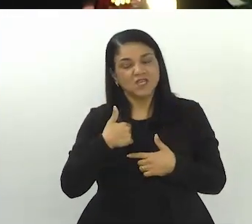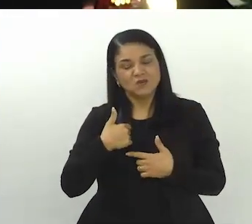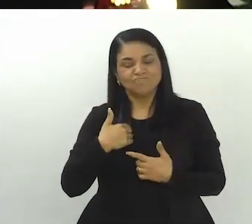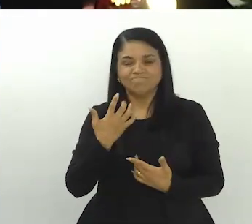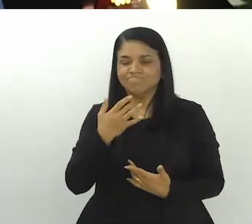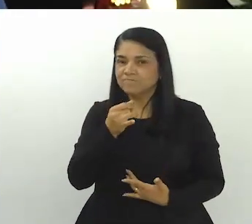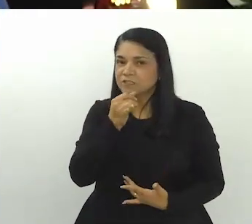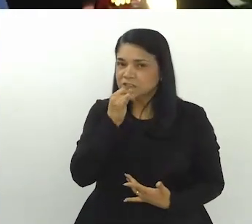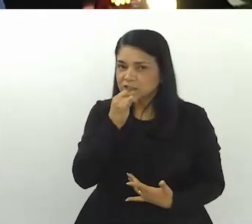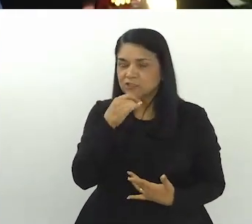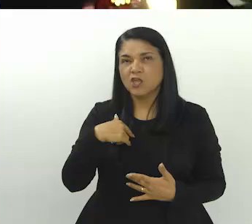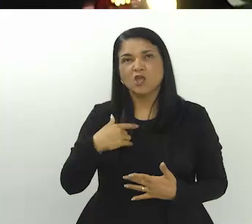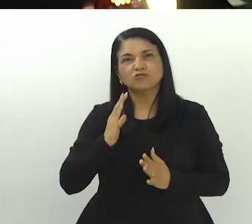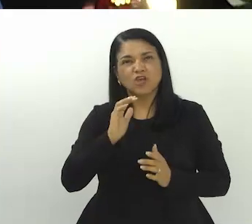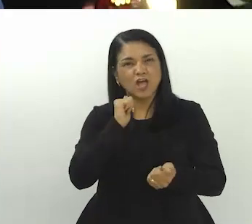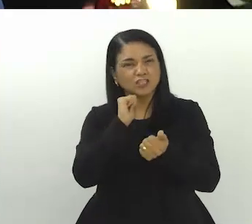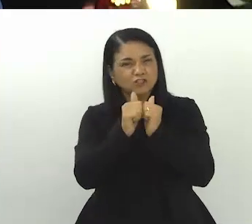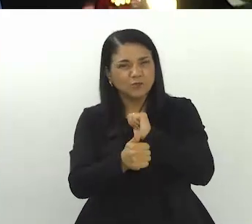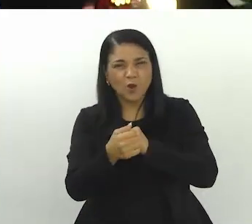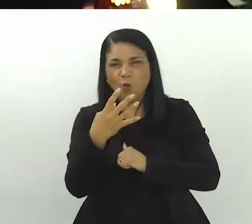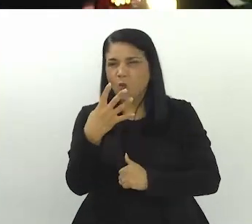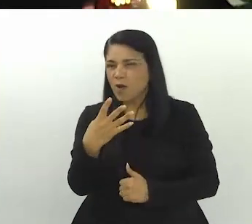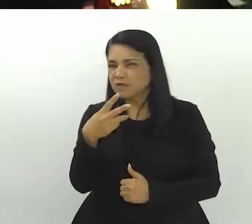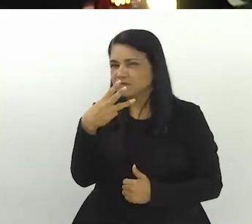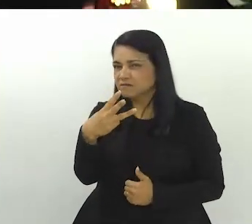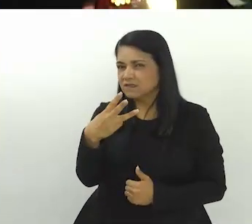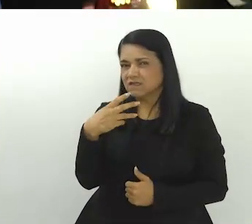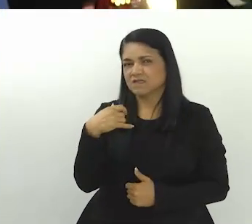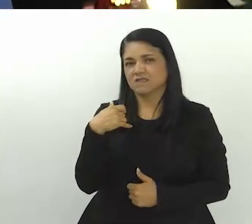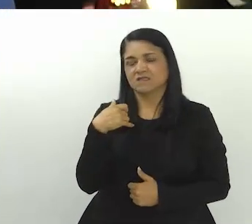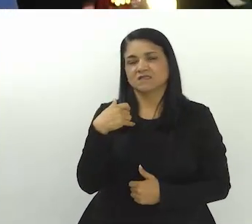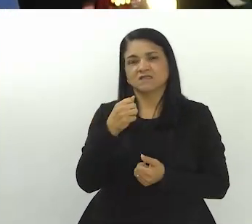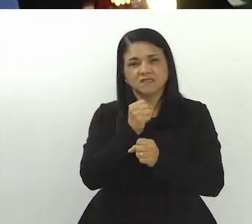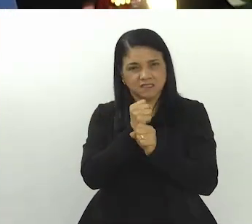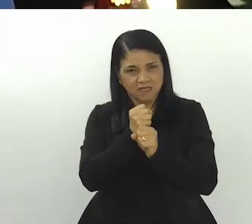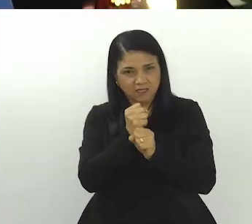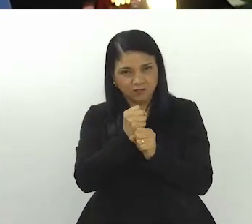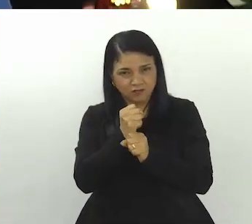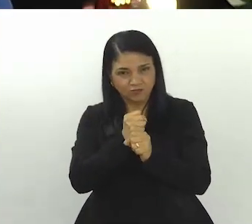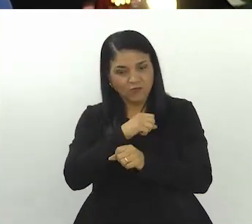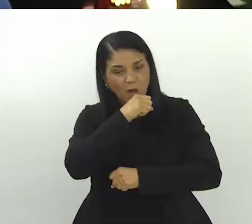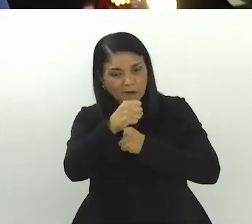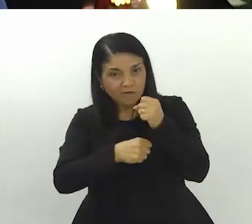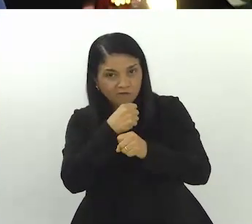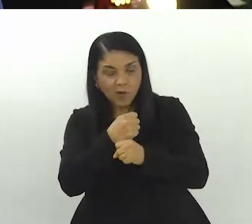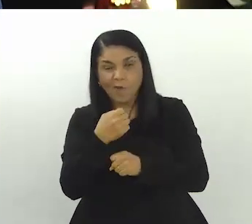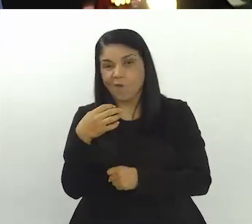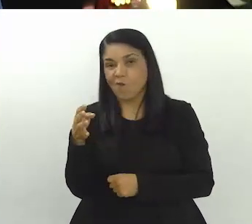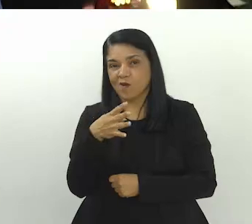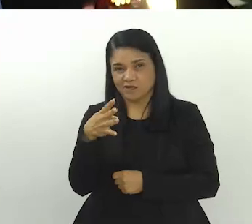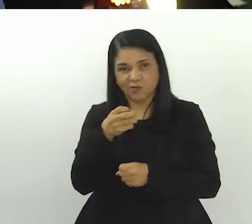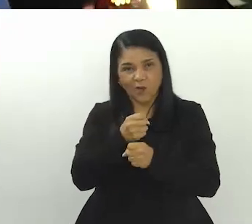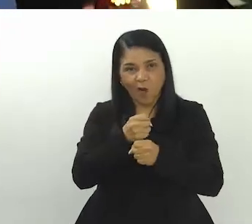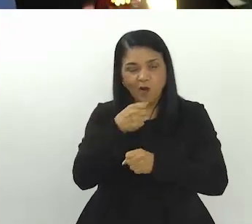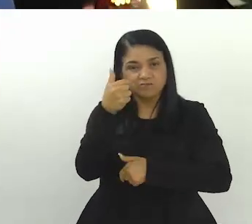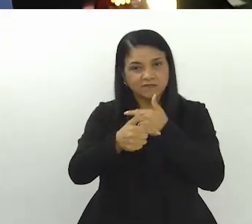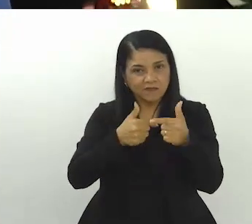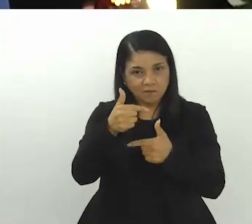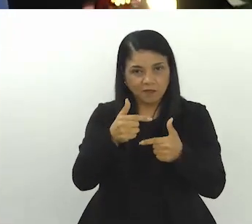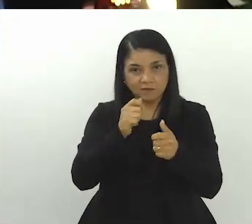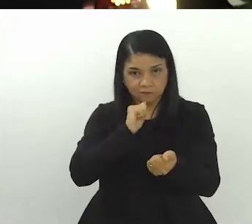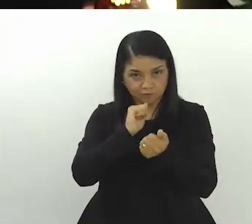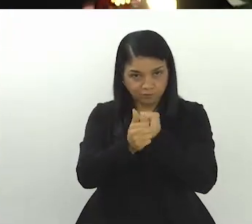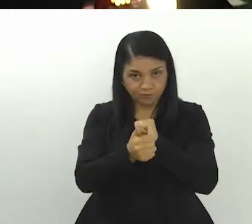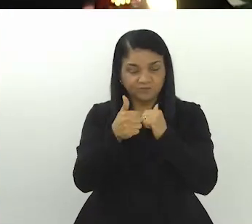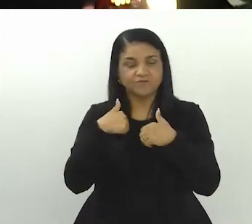há 43 anos, vou fazer 44 no ano que vem. E ao longo dos anos, ao longo